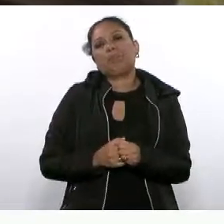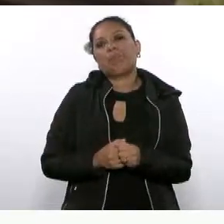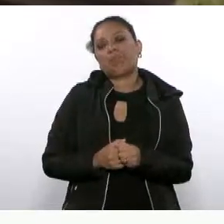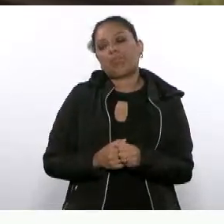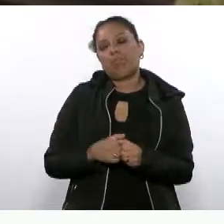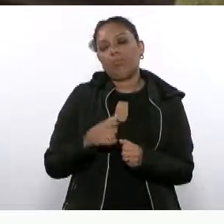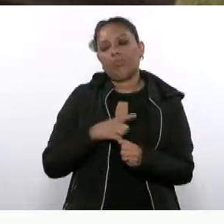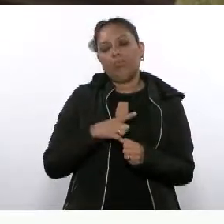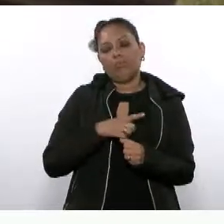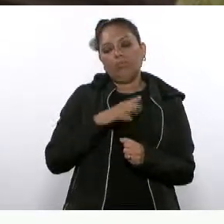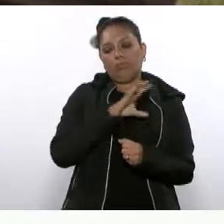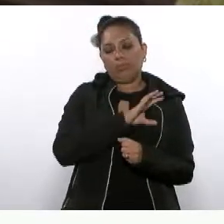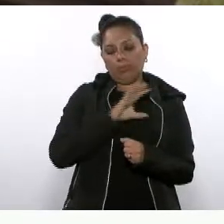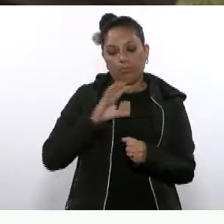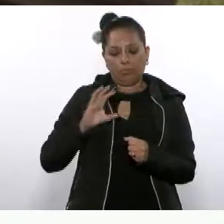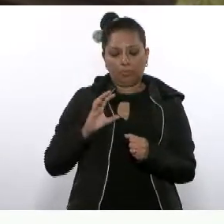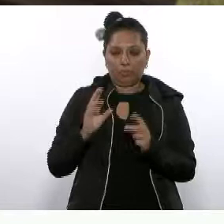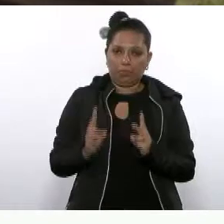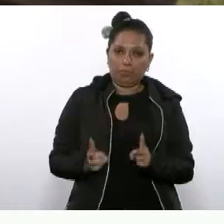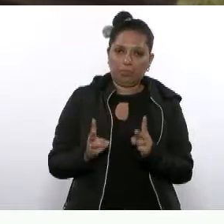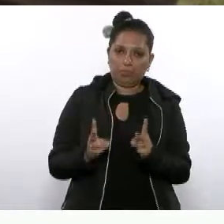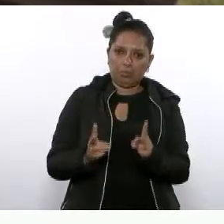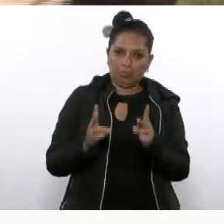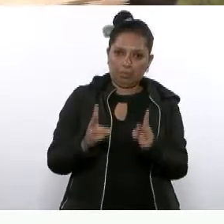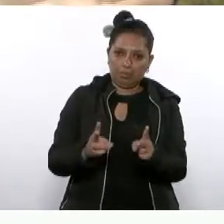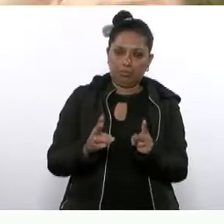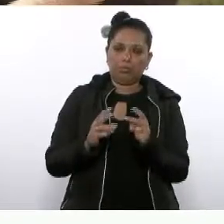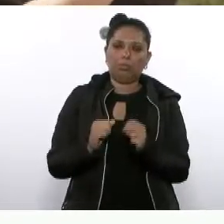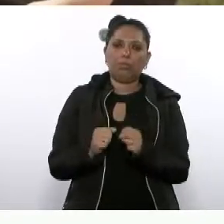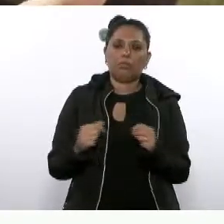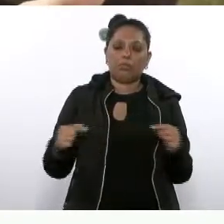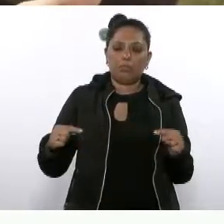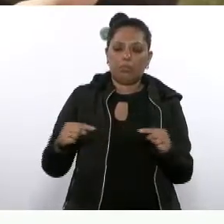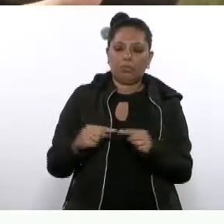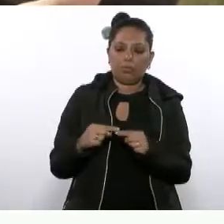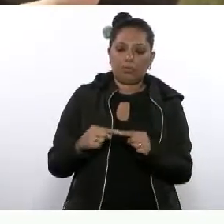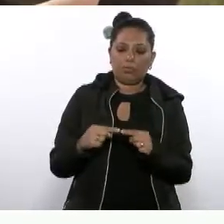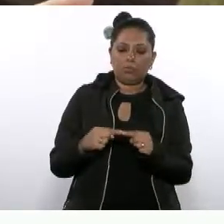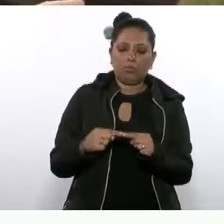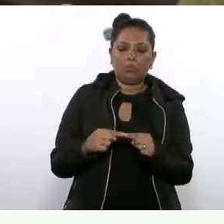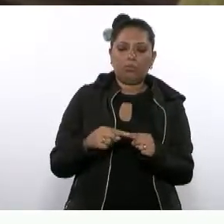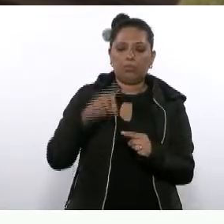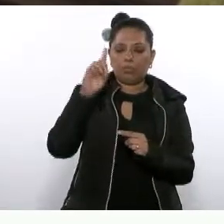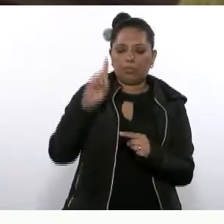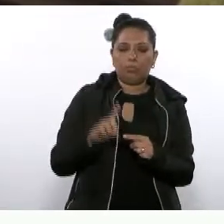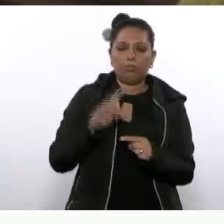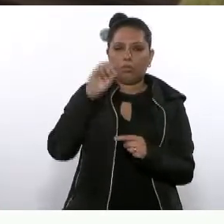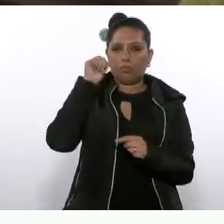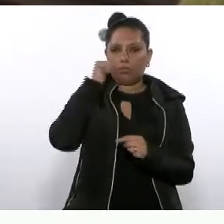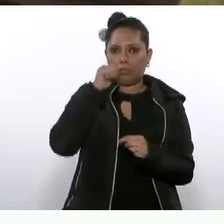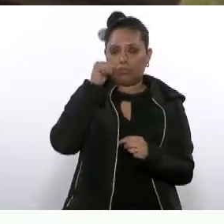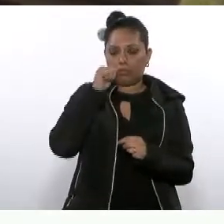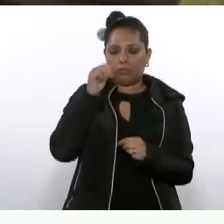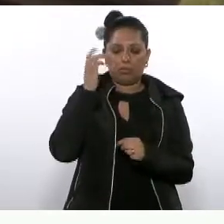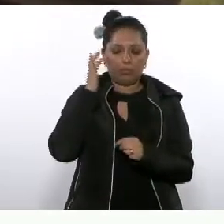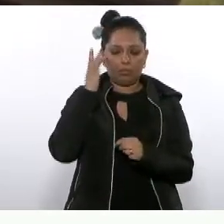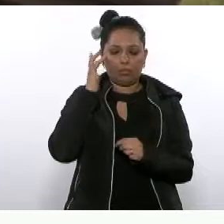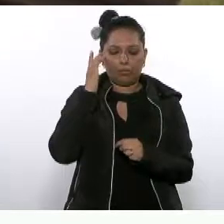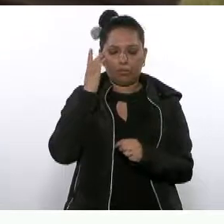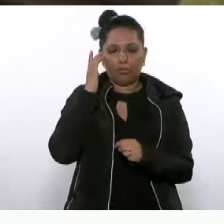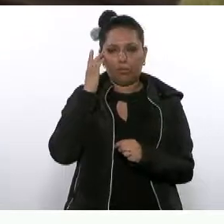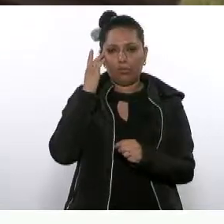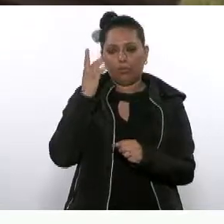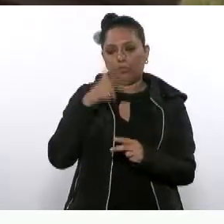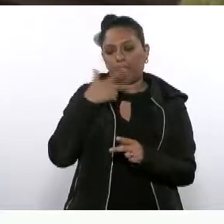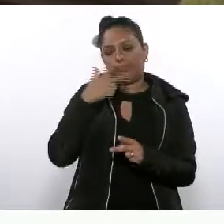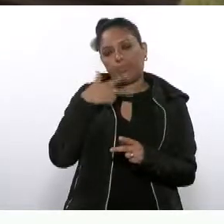de ter uma comissão permanente que passa exatamente pela Comissão dos Direitos da Mulher. Acho que naquele indicativo